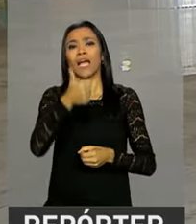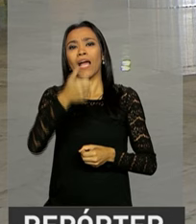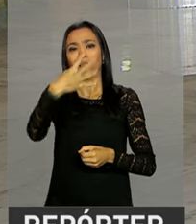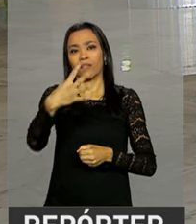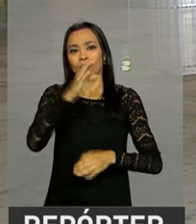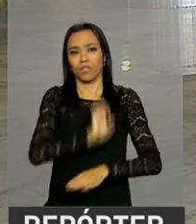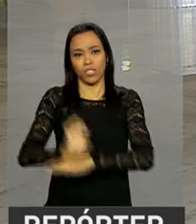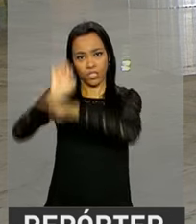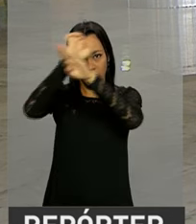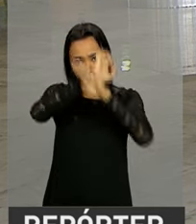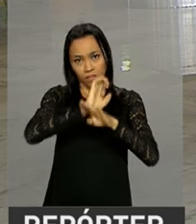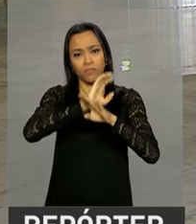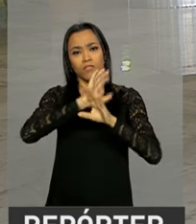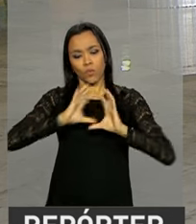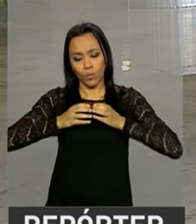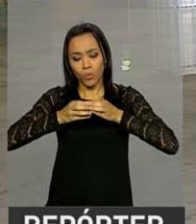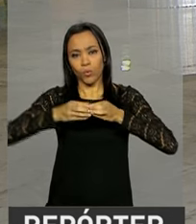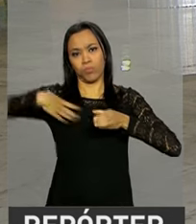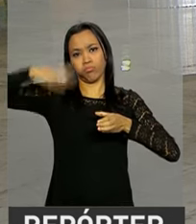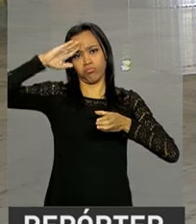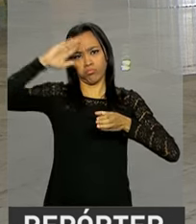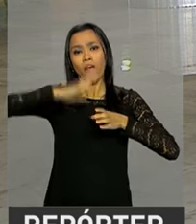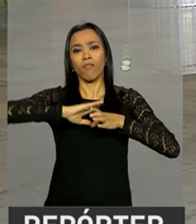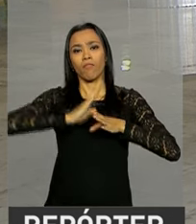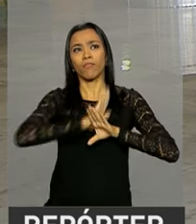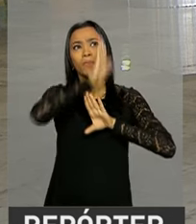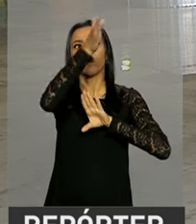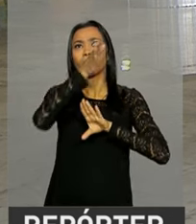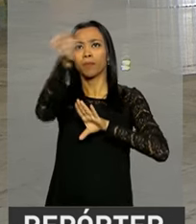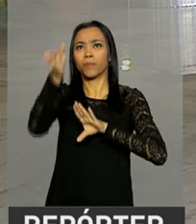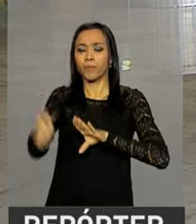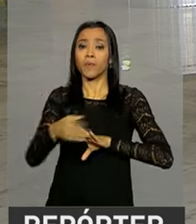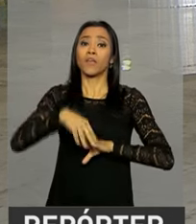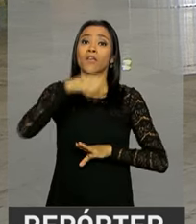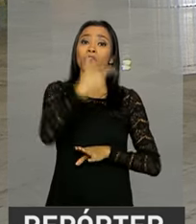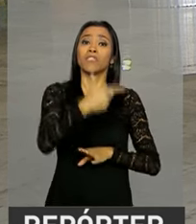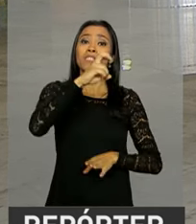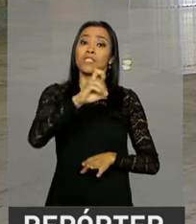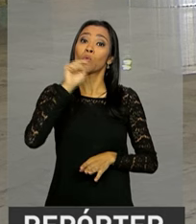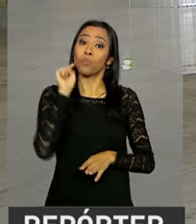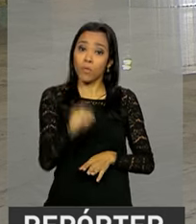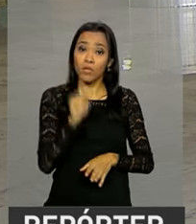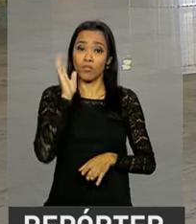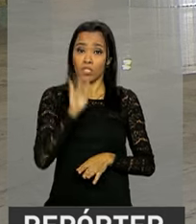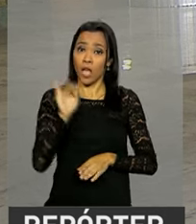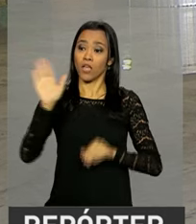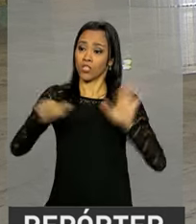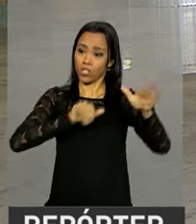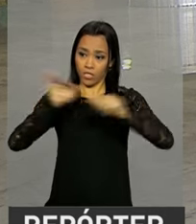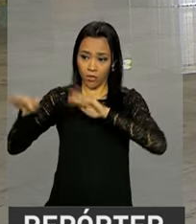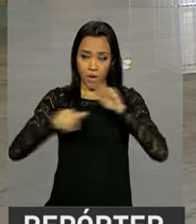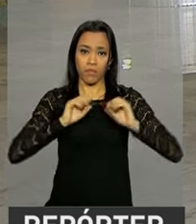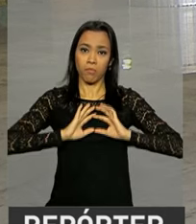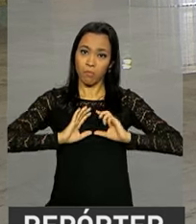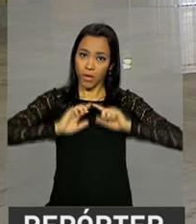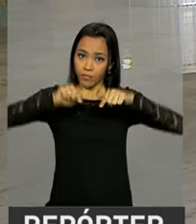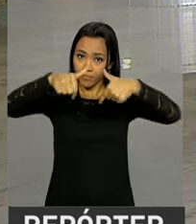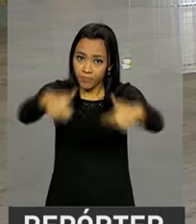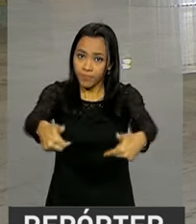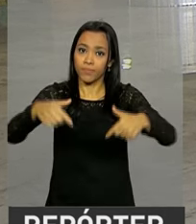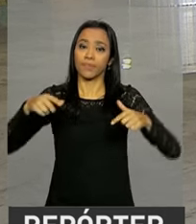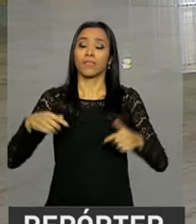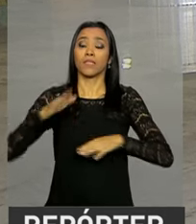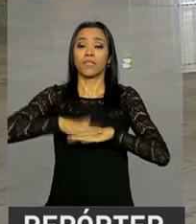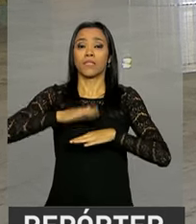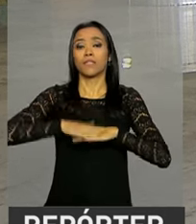durante a votação e a apuração eleitoral. Cerca de 25 mil militares foram convocados para atuar nessas operações. E segundo o